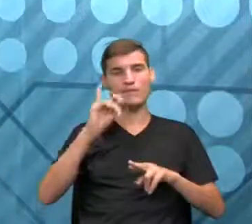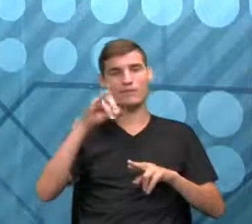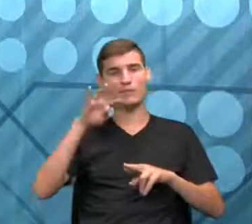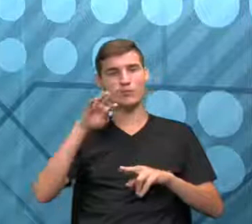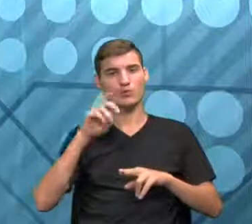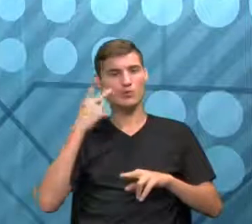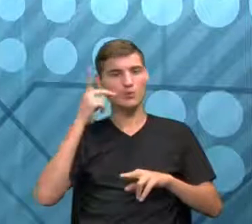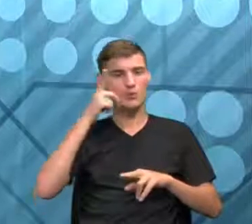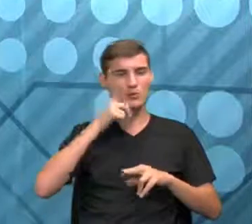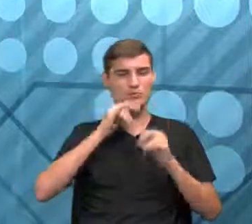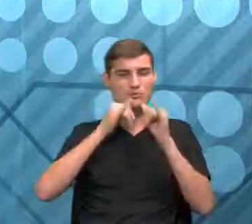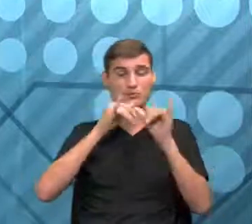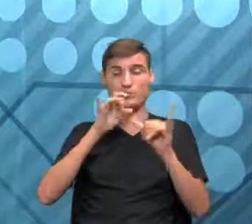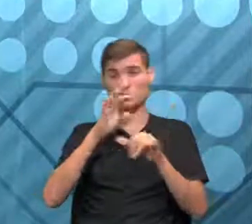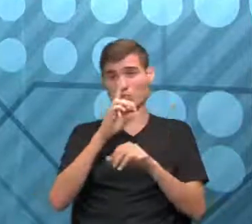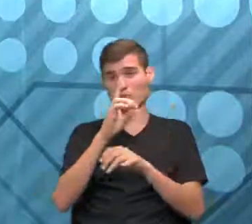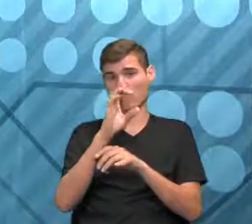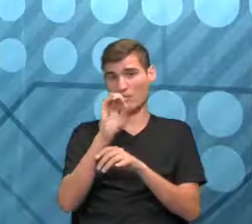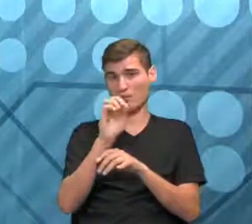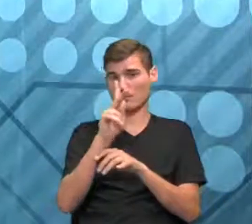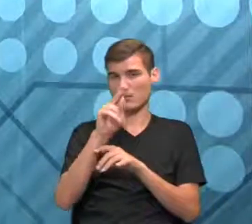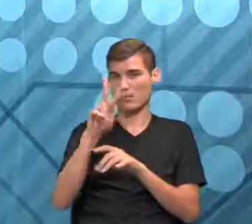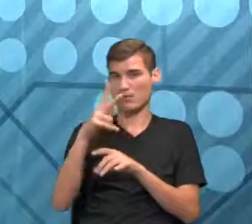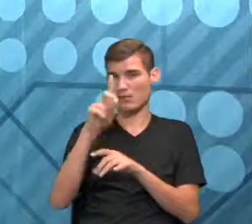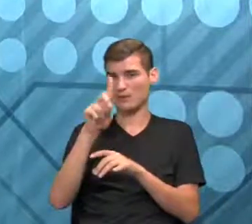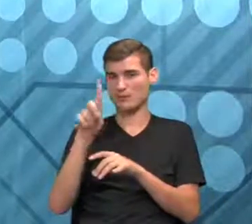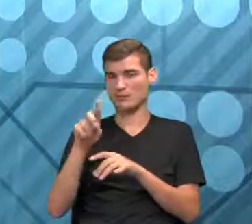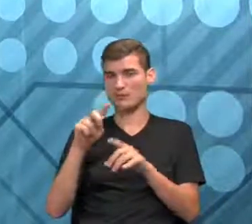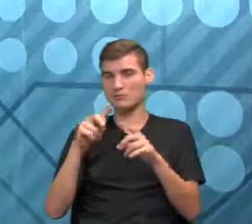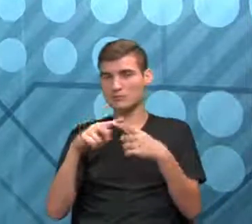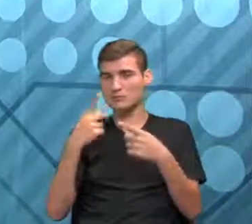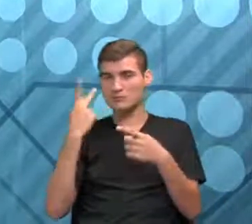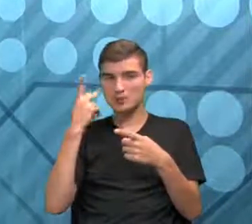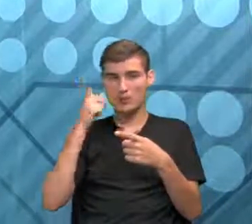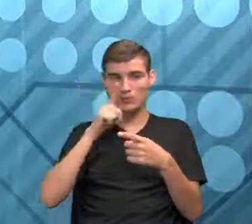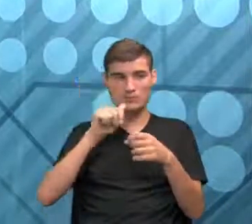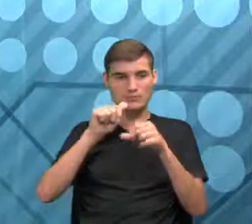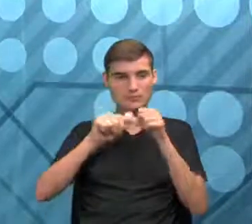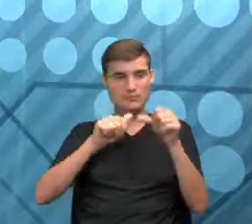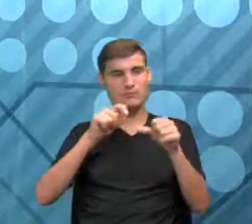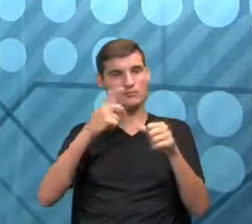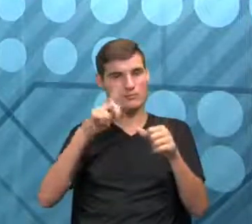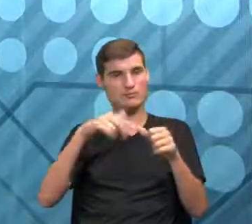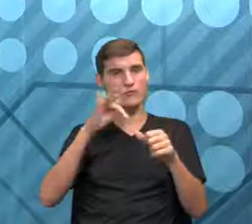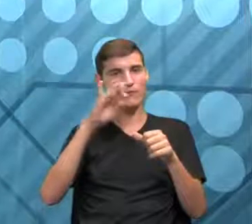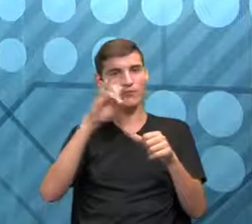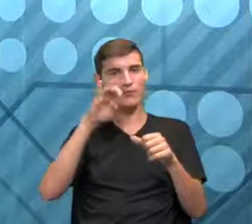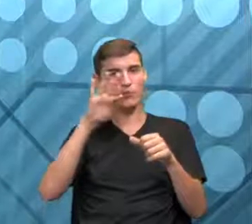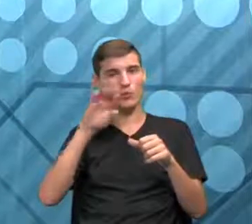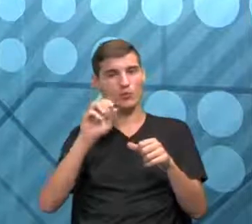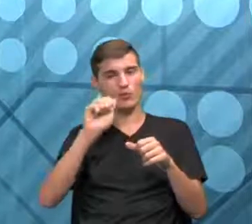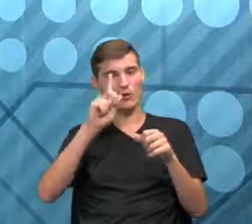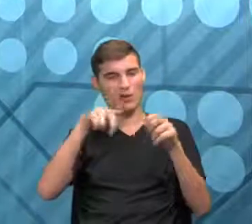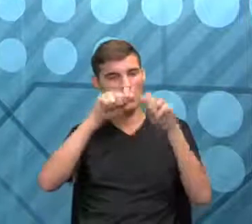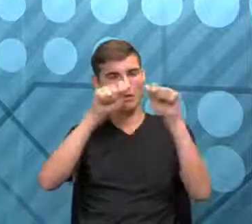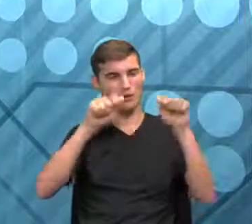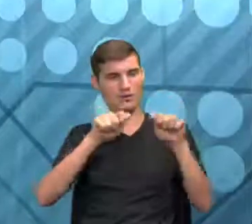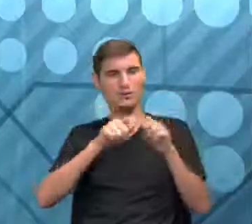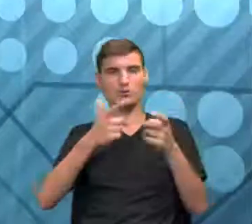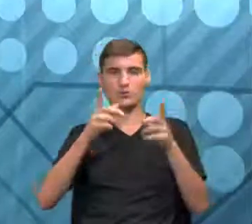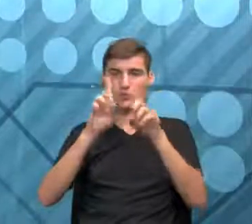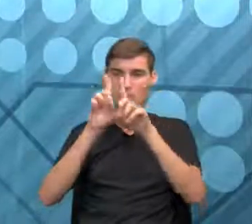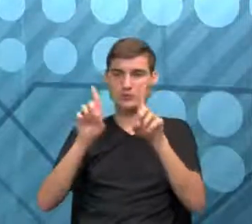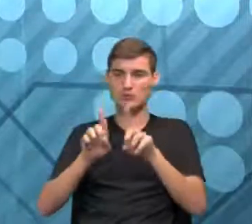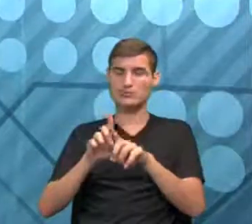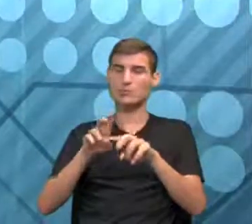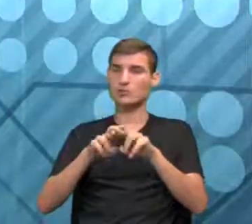preciso mandar só esses 10 kHz. E para eu filtrar esse sinal, eu tenho que usar um filtro analógico, filtro digital, mas eu filtro, eu perco informação. É por